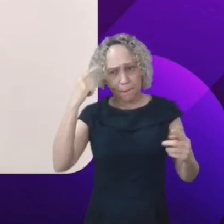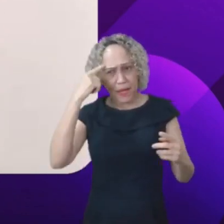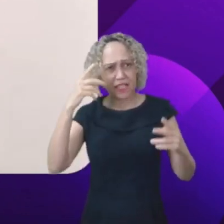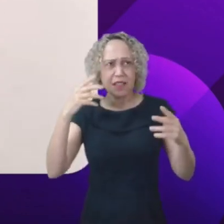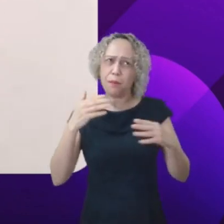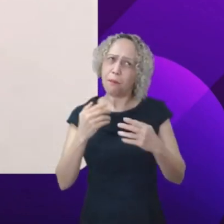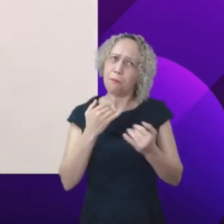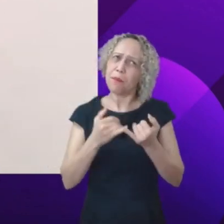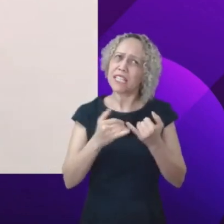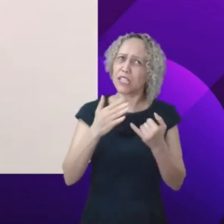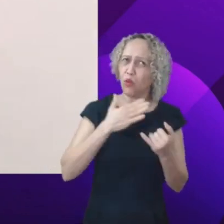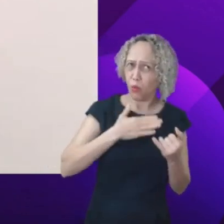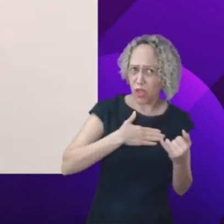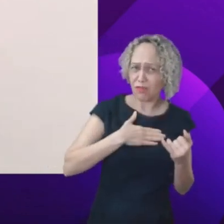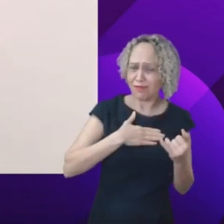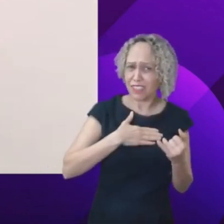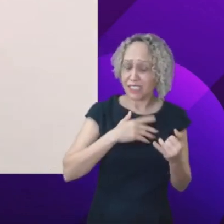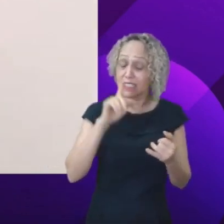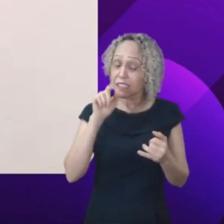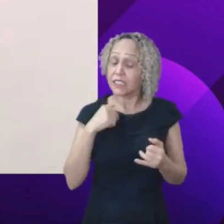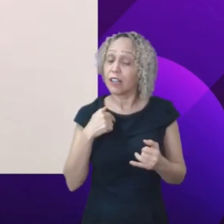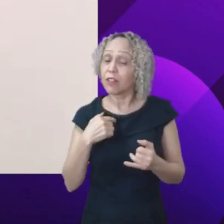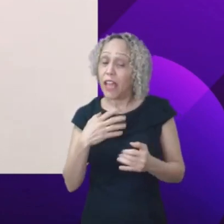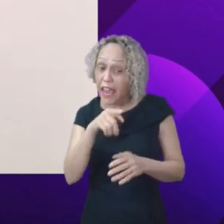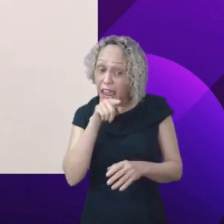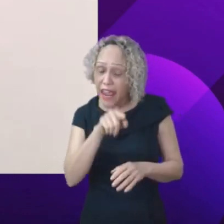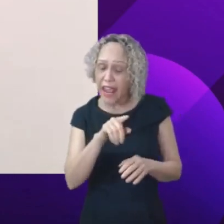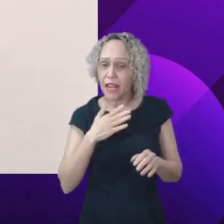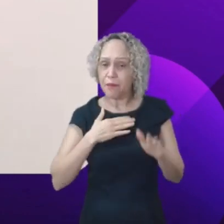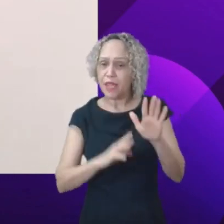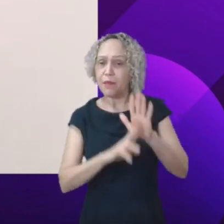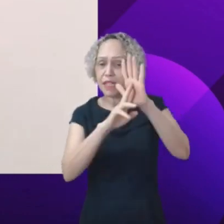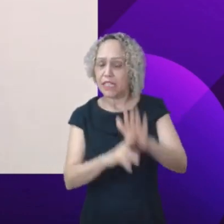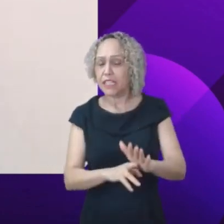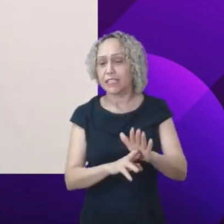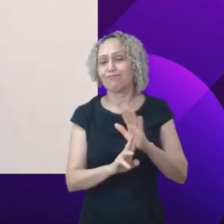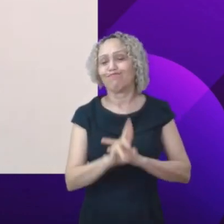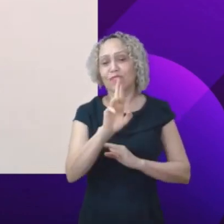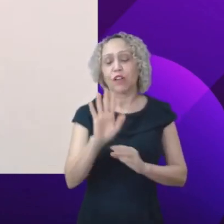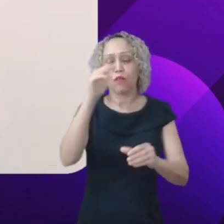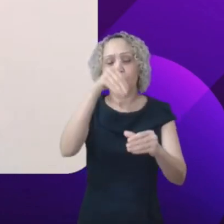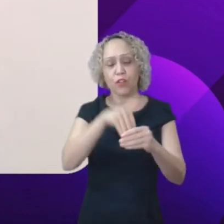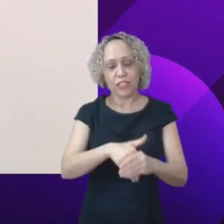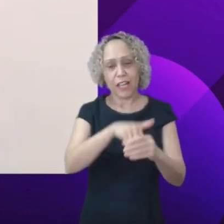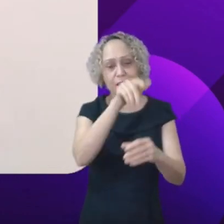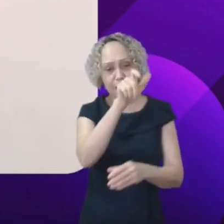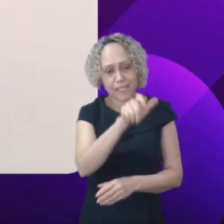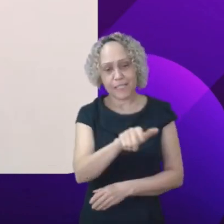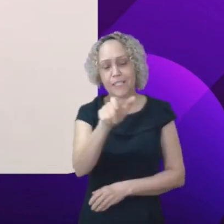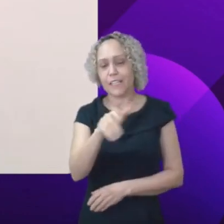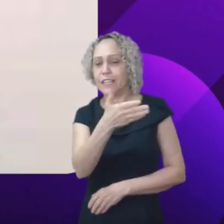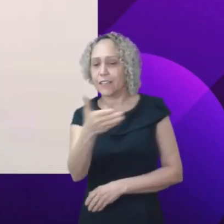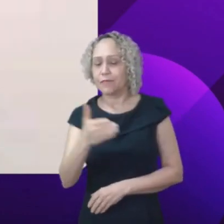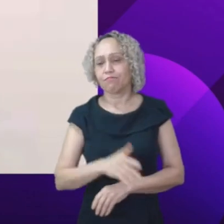nessa mulher. E como que eu ajudo, né, enquanto comunicadora popular, com que essa mulher seja eleita? Trazendo as pautas, né,